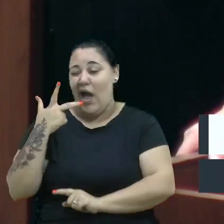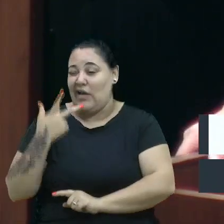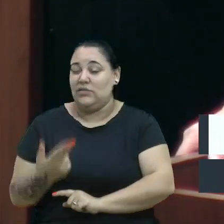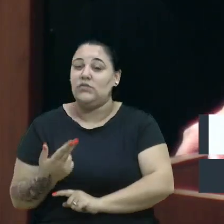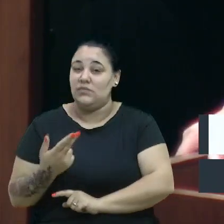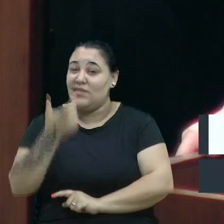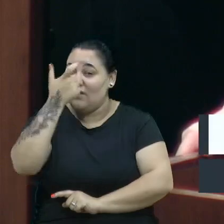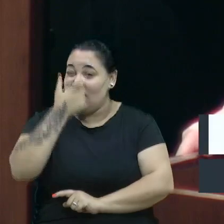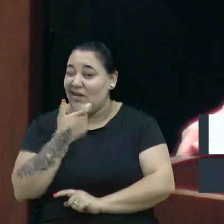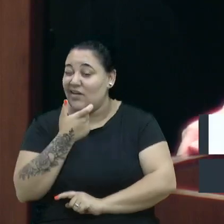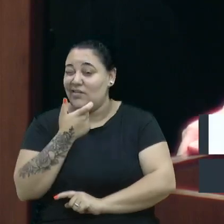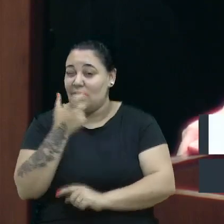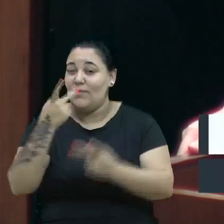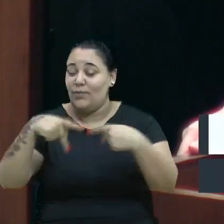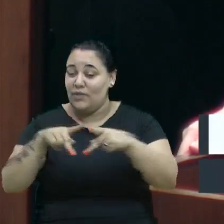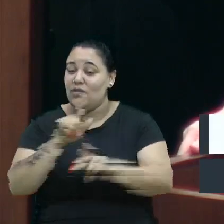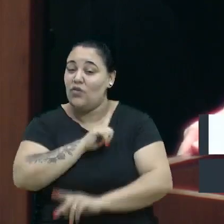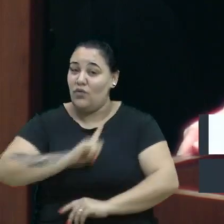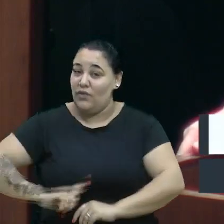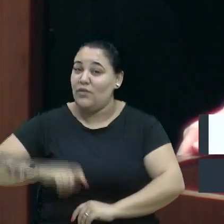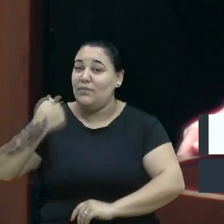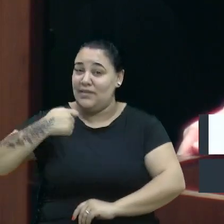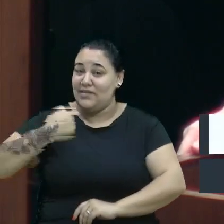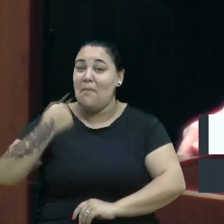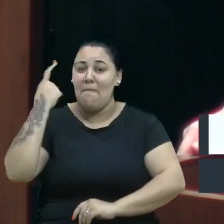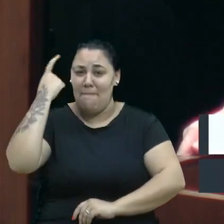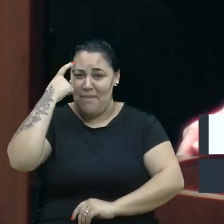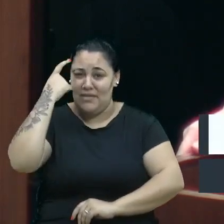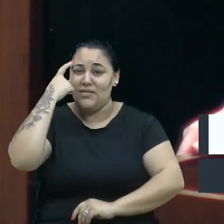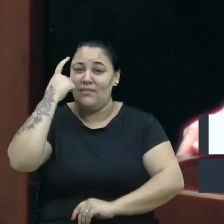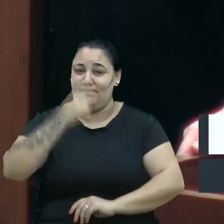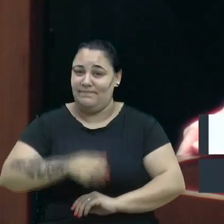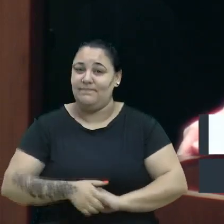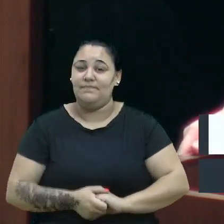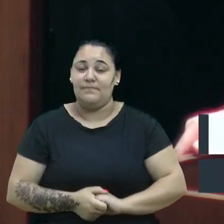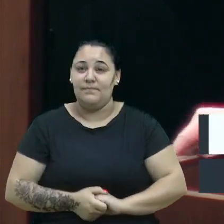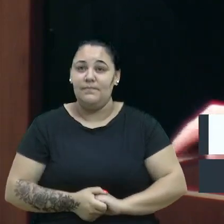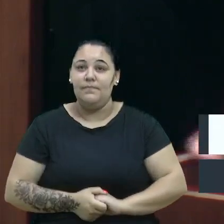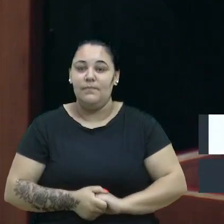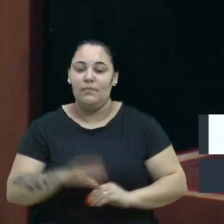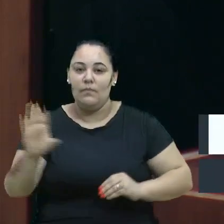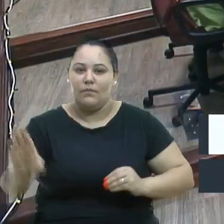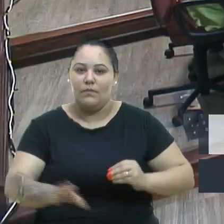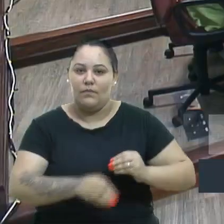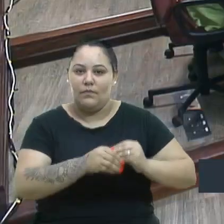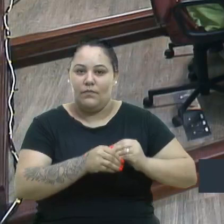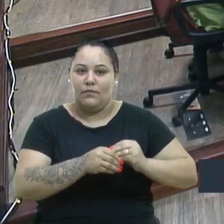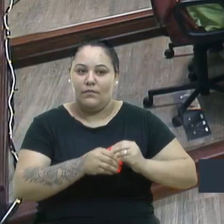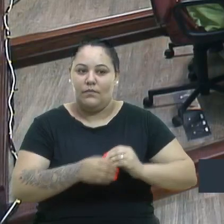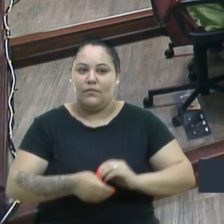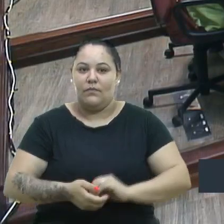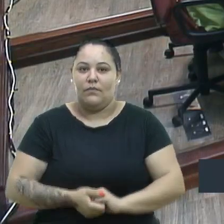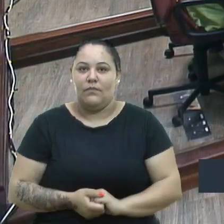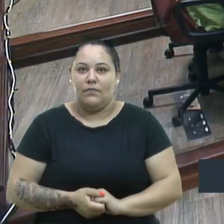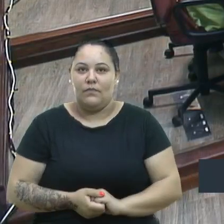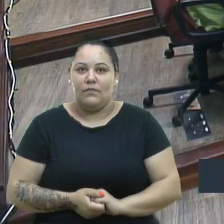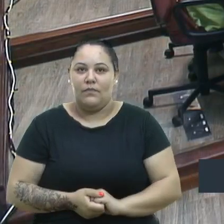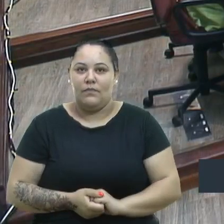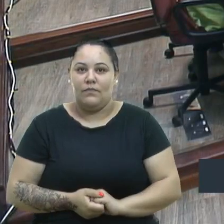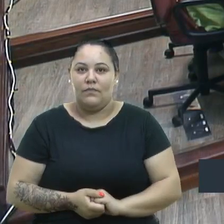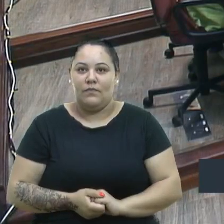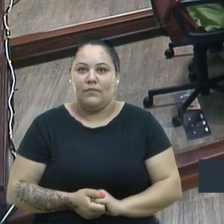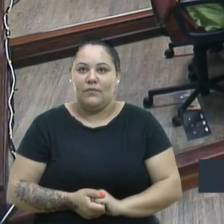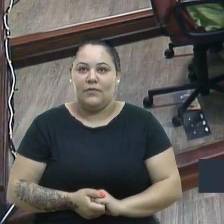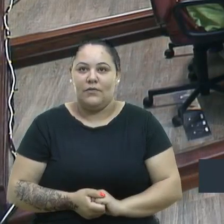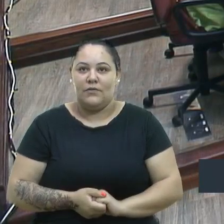a população e os governos vão ter que se ocupar. Seu parte, vereador. Obrigado, vereador Lucas. Parabéns pelo tema, importantíssimo